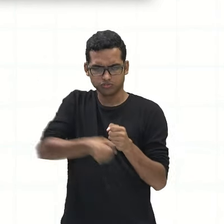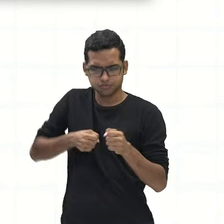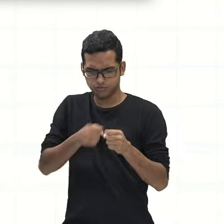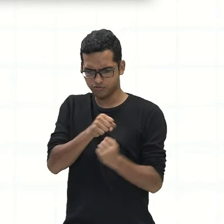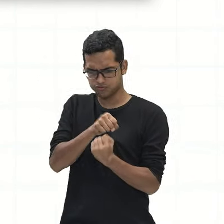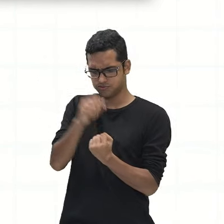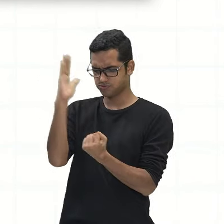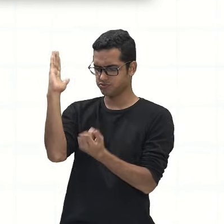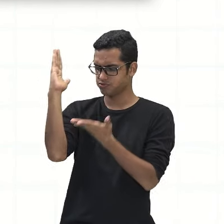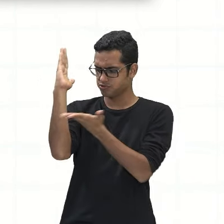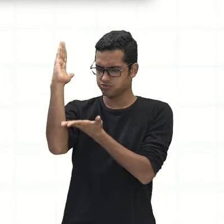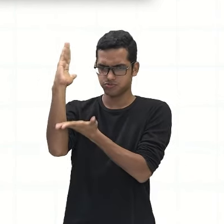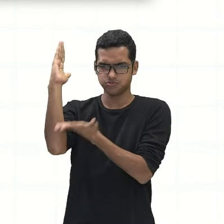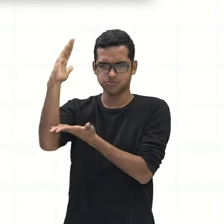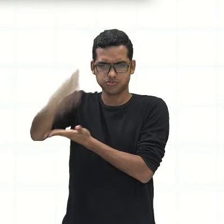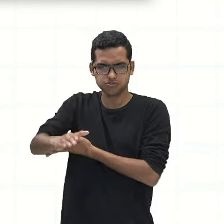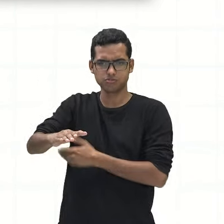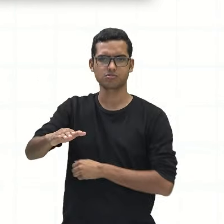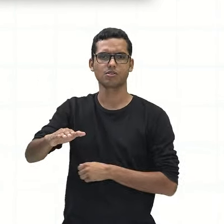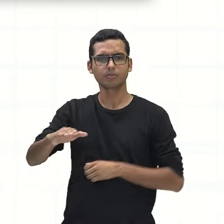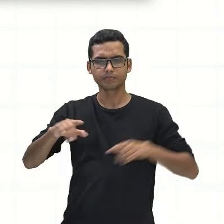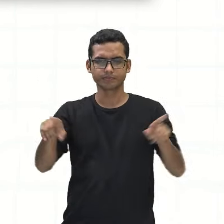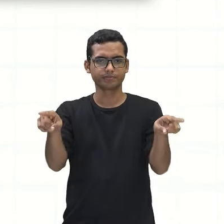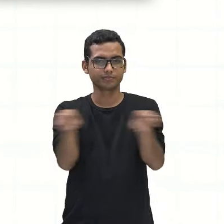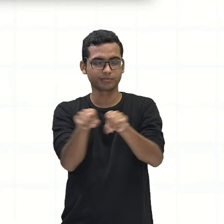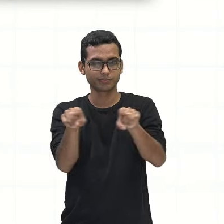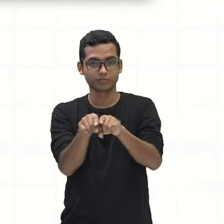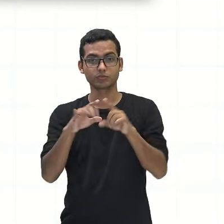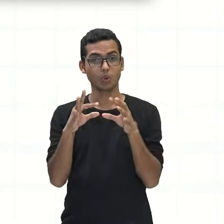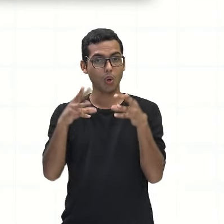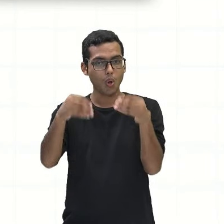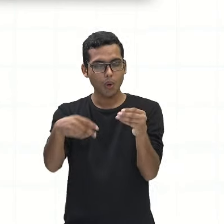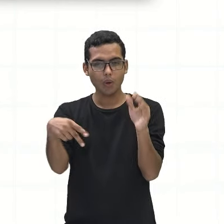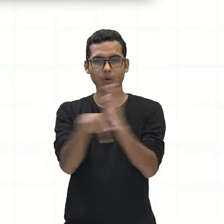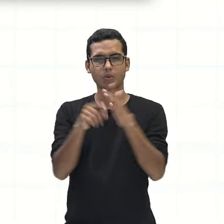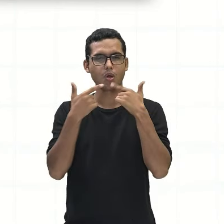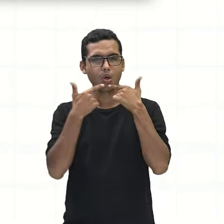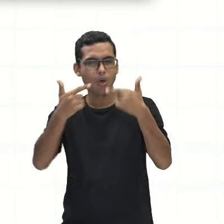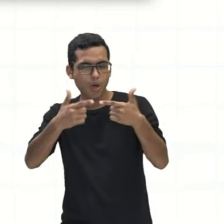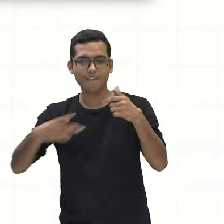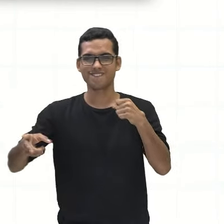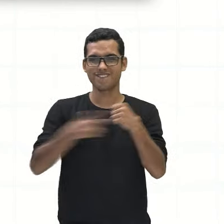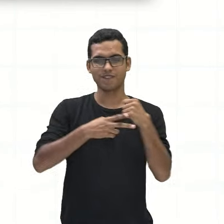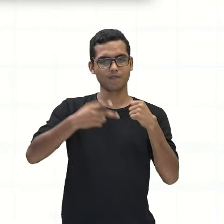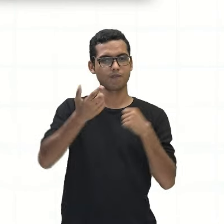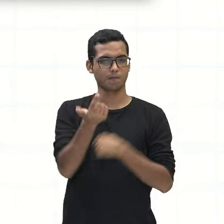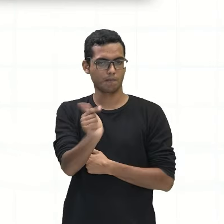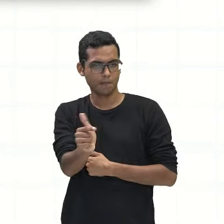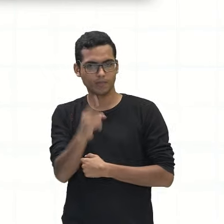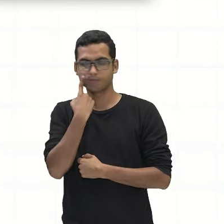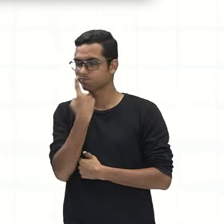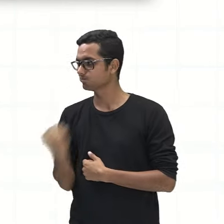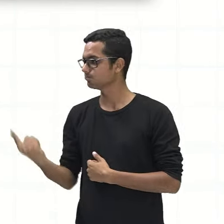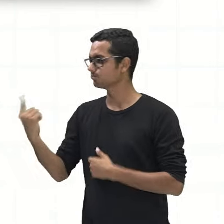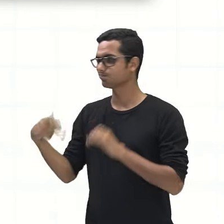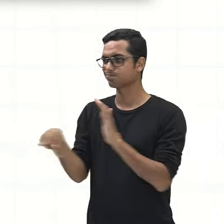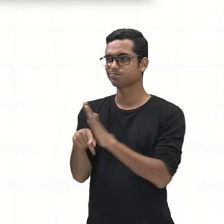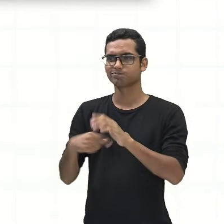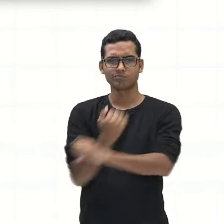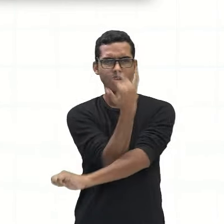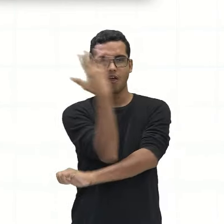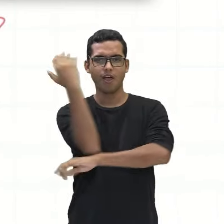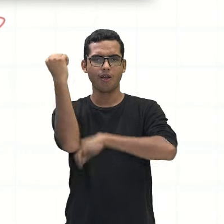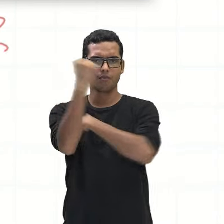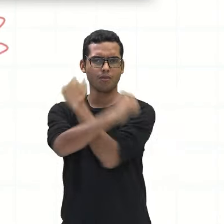a interpretação de uma linguagem não verbal. Então temos a destruição da floresta, que culmina aqui no final da